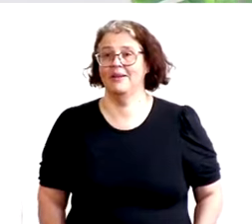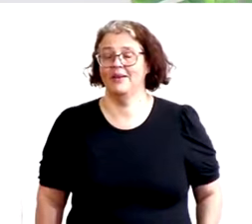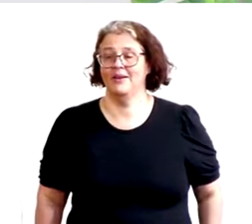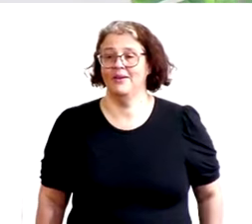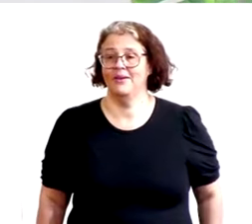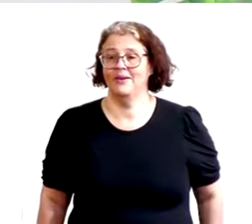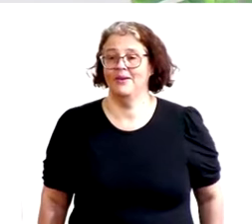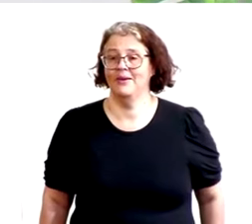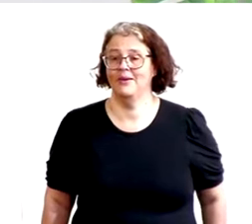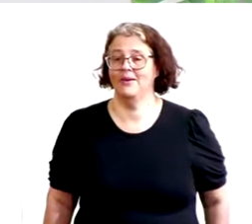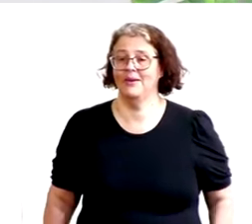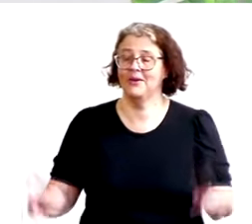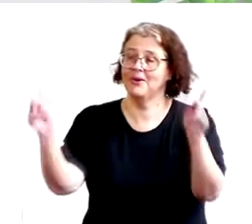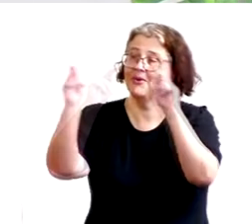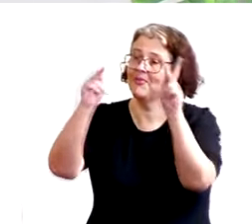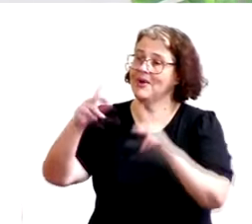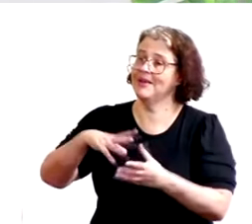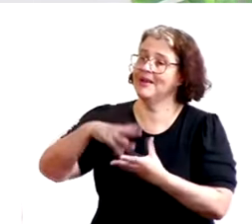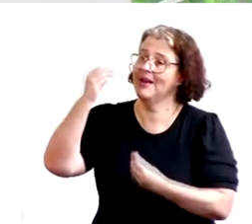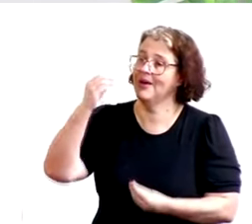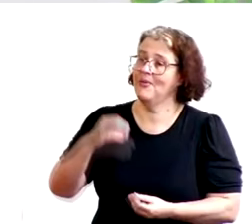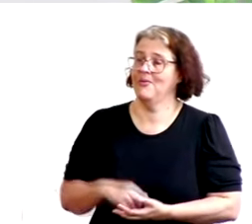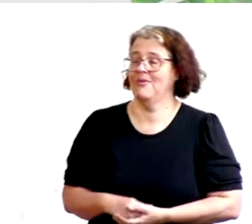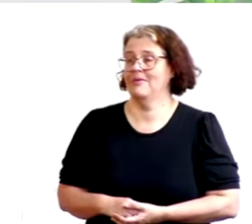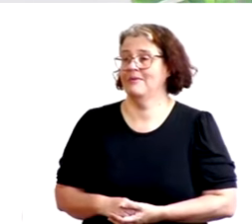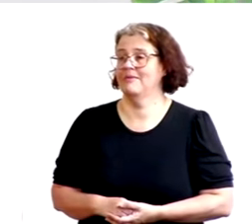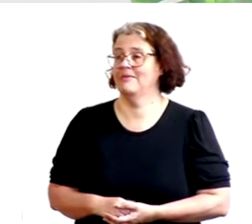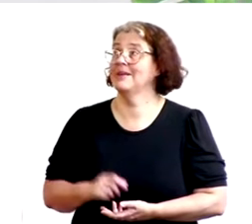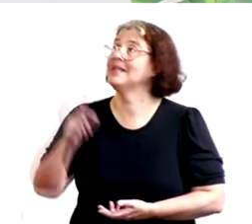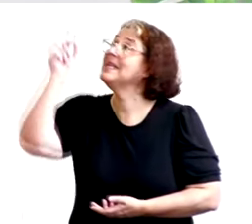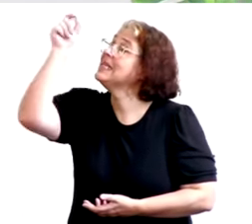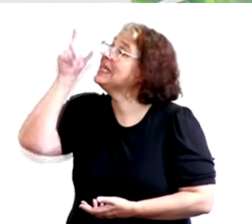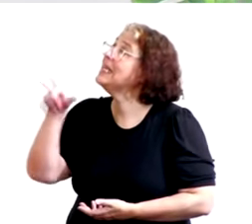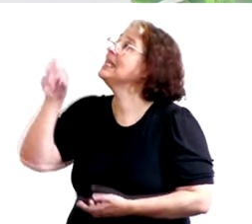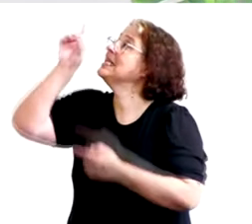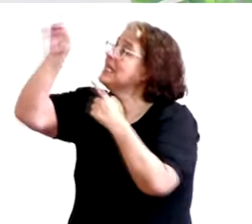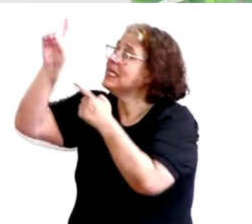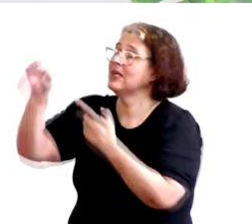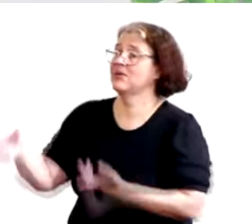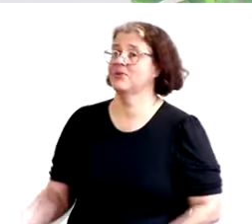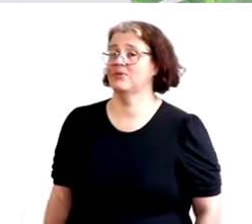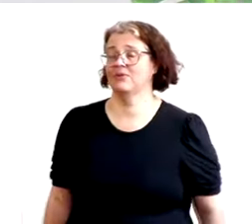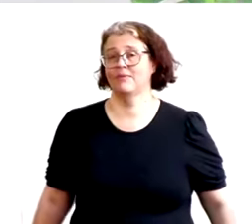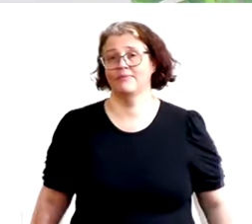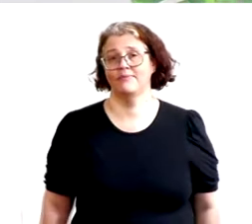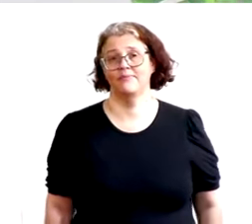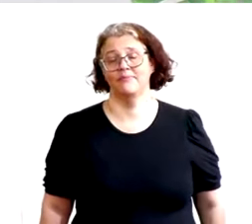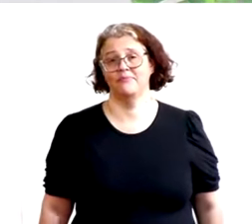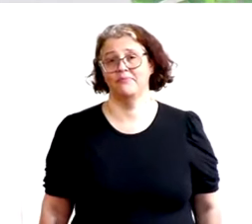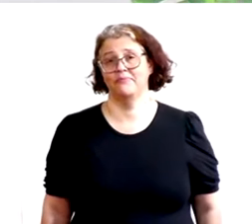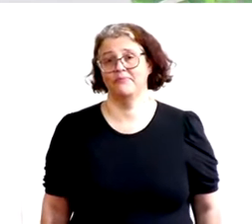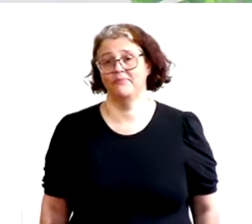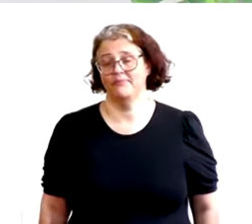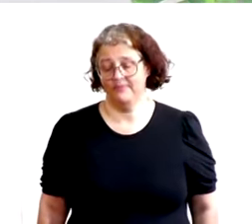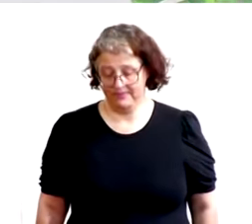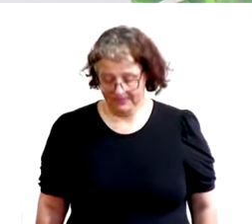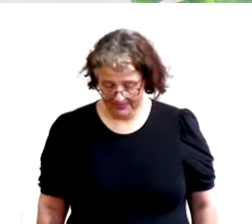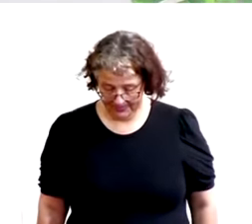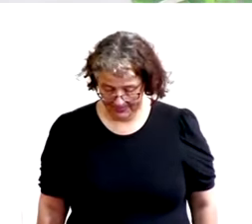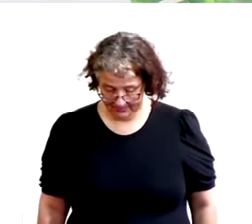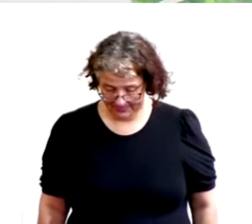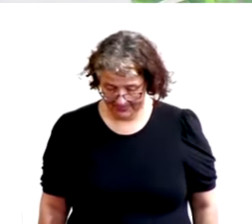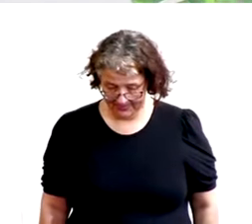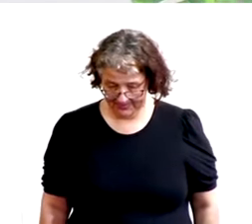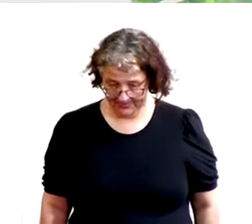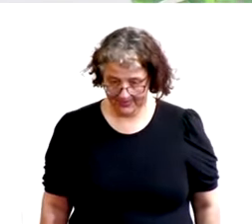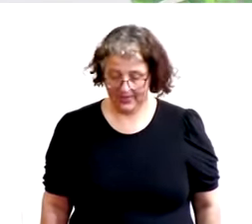para sua alma quem é Deus quem é Deus ele